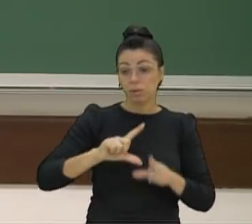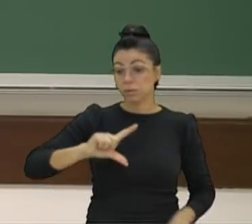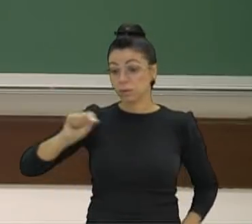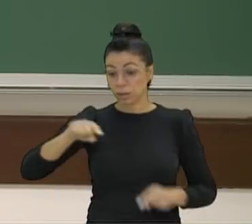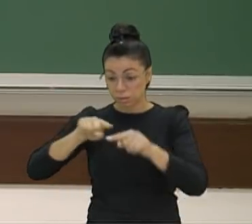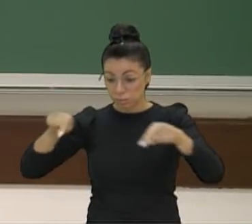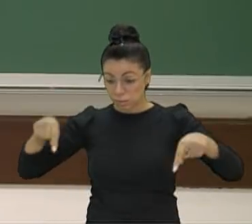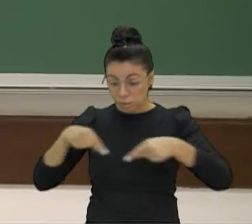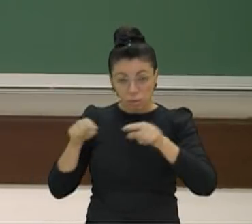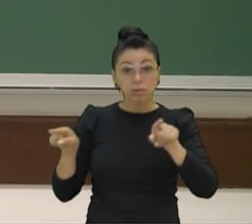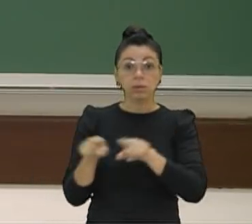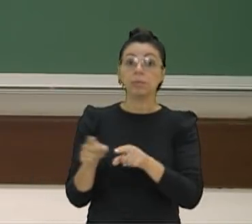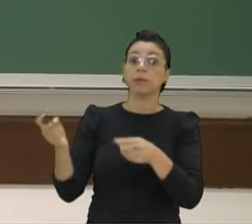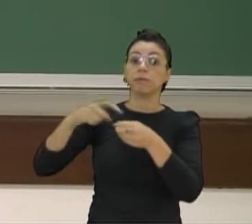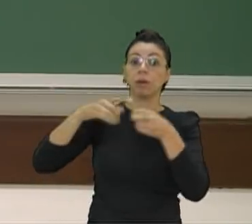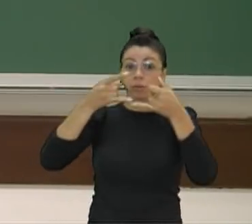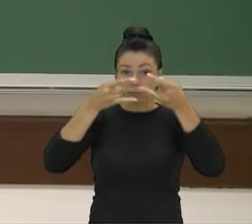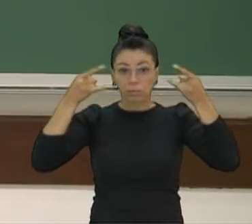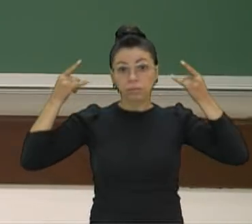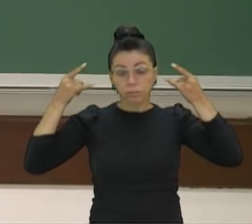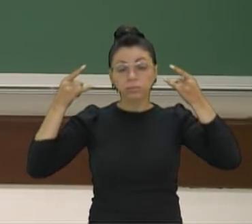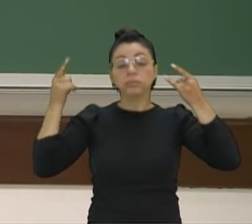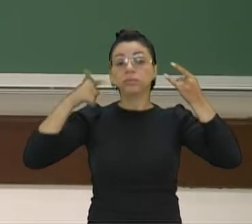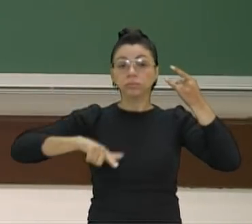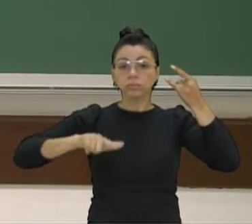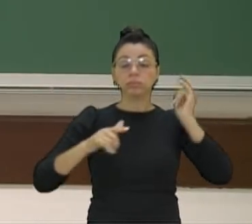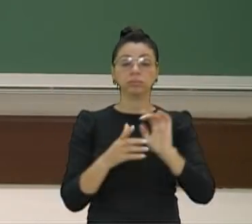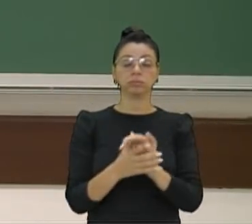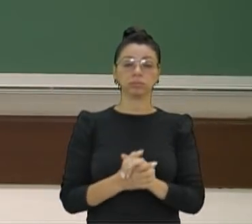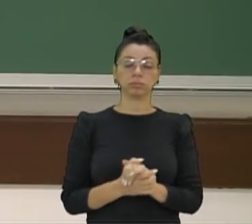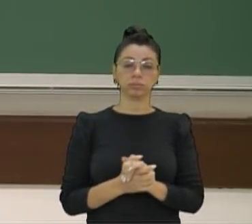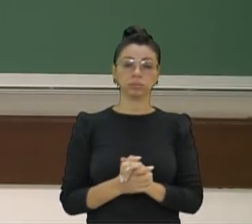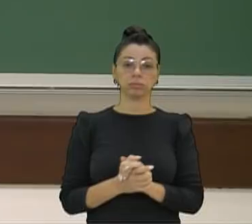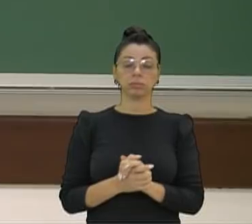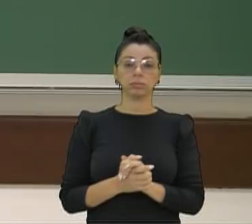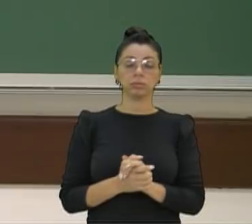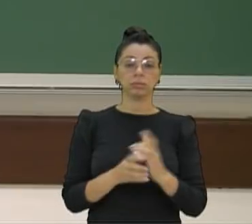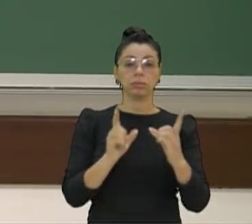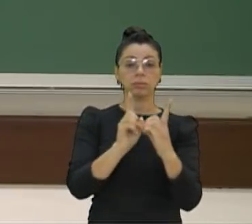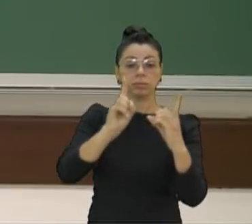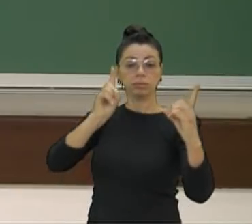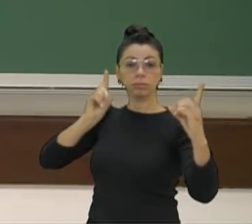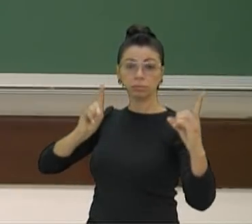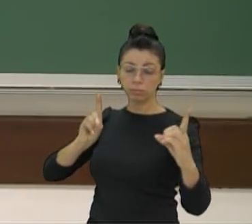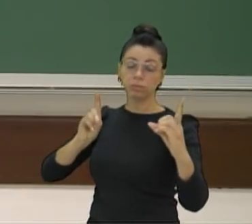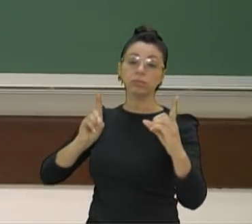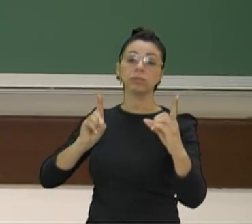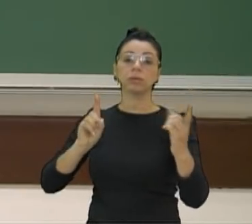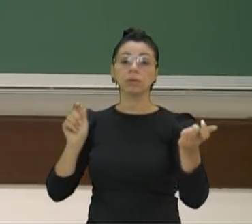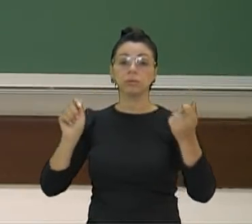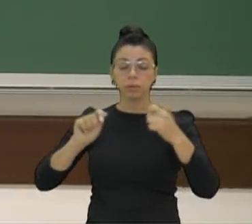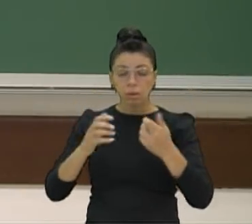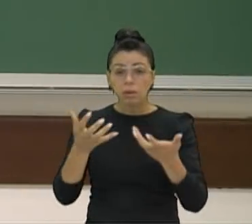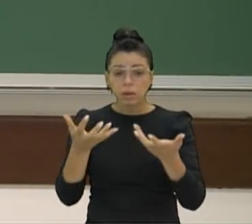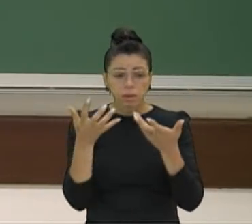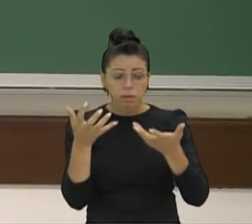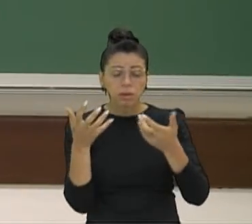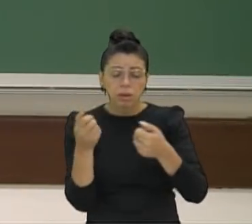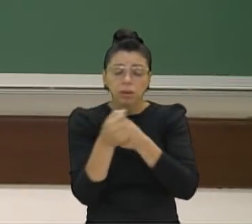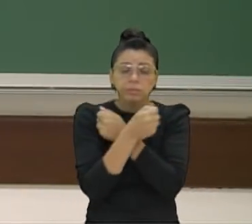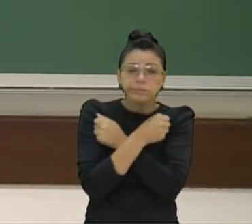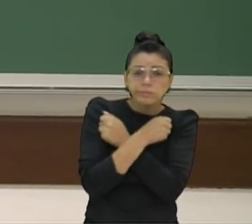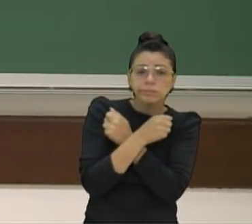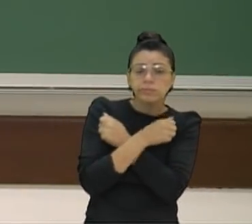aqui eu já coloco ela novamente, né? O distanciamento social, então a gente quer estar perto das pessoas que a